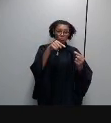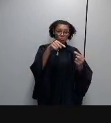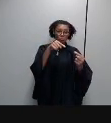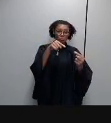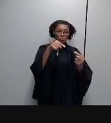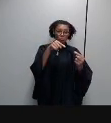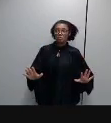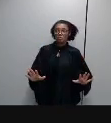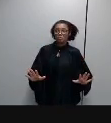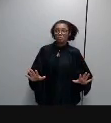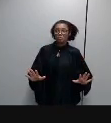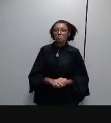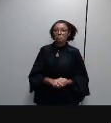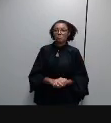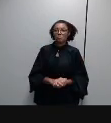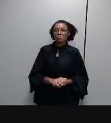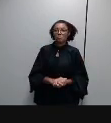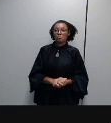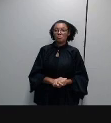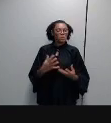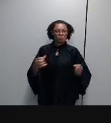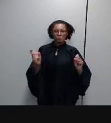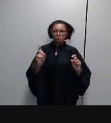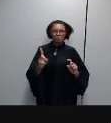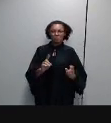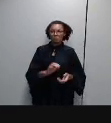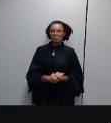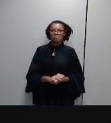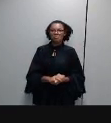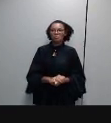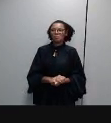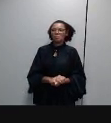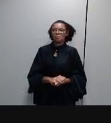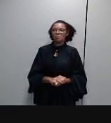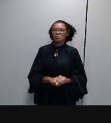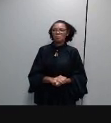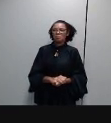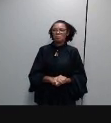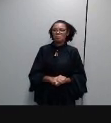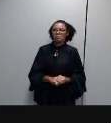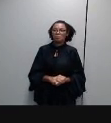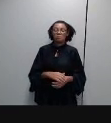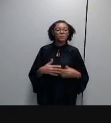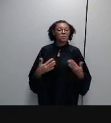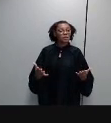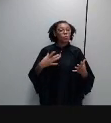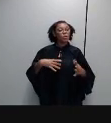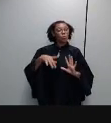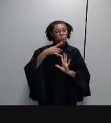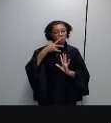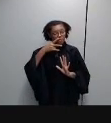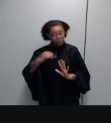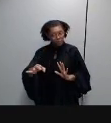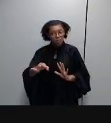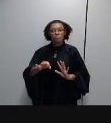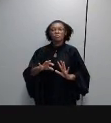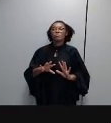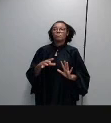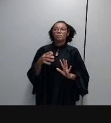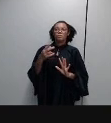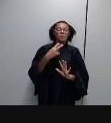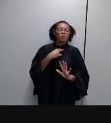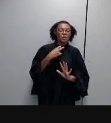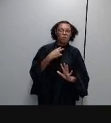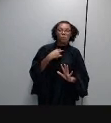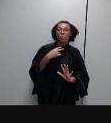mas eu não meu filho não come um absoluto apenas afirmo que não pode haver as duas